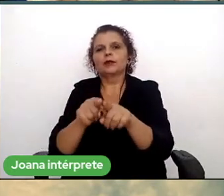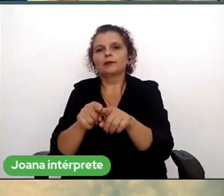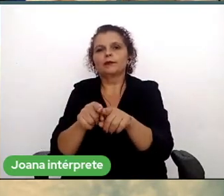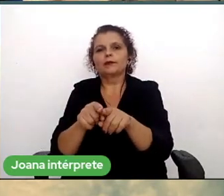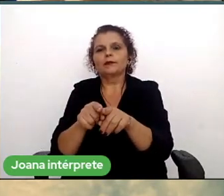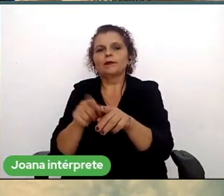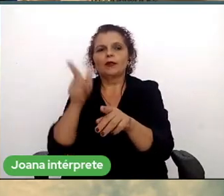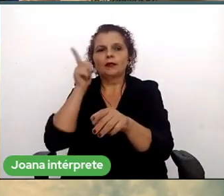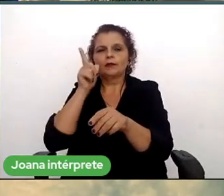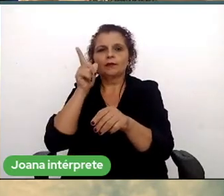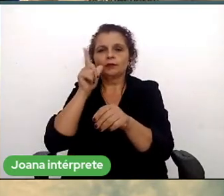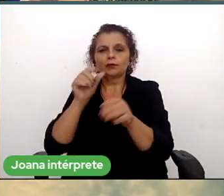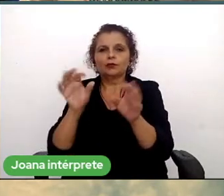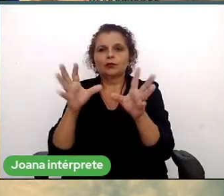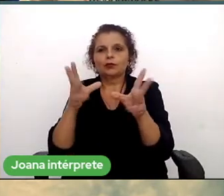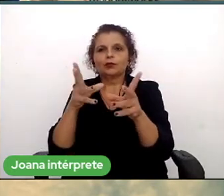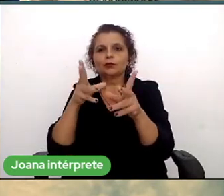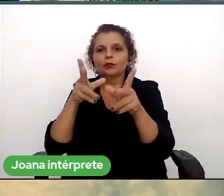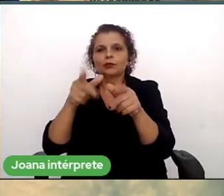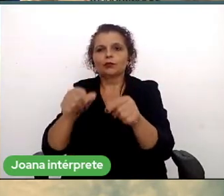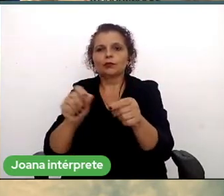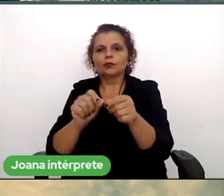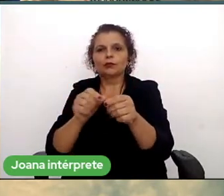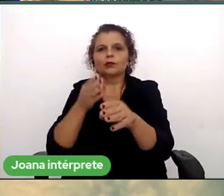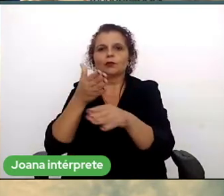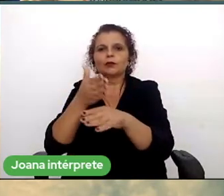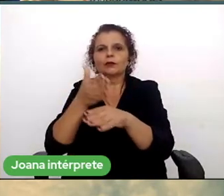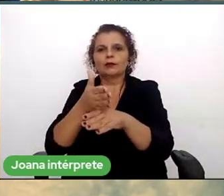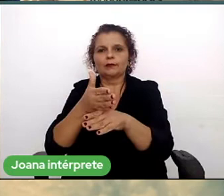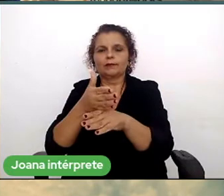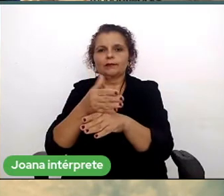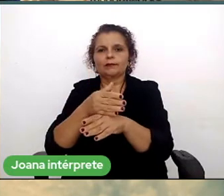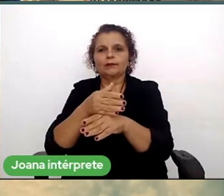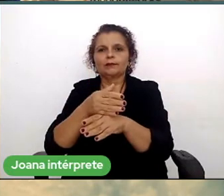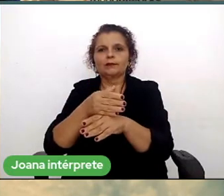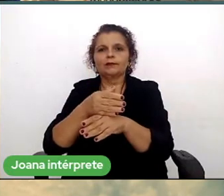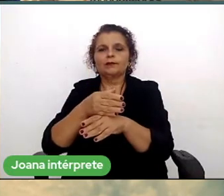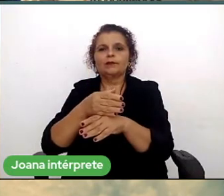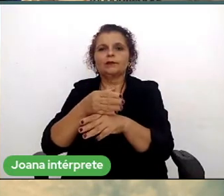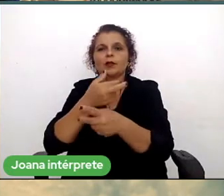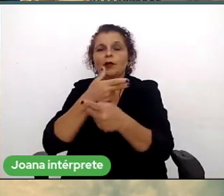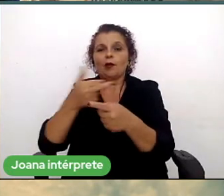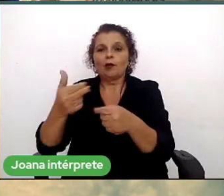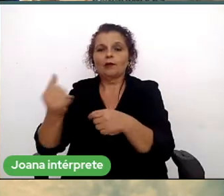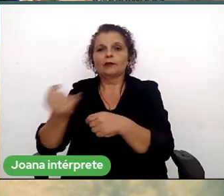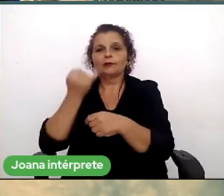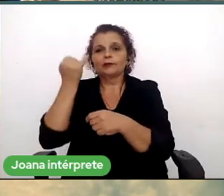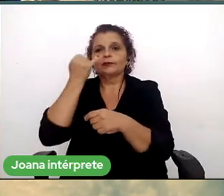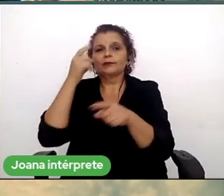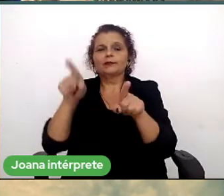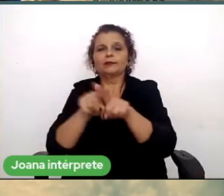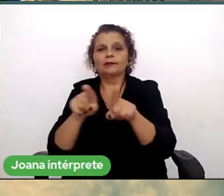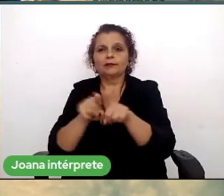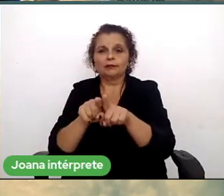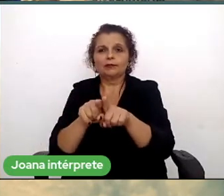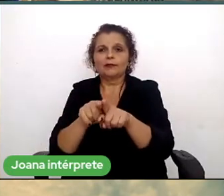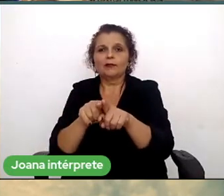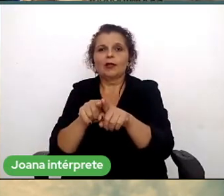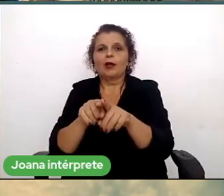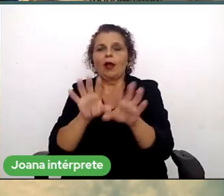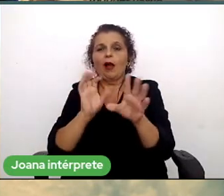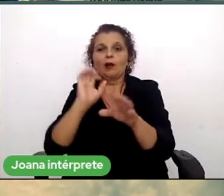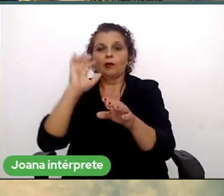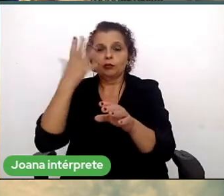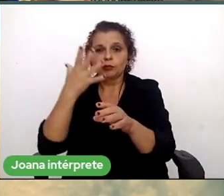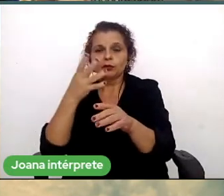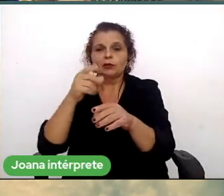com chegando todos os os acessos né no outro ponto super importante e que não precisa ser não precisa acontecer